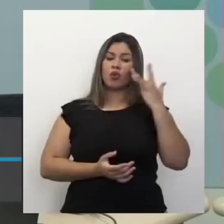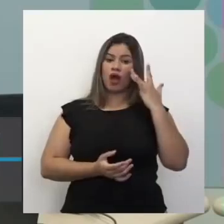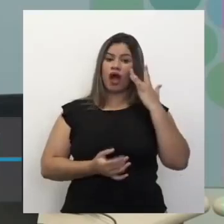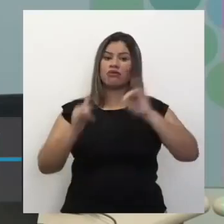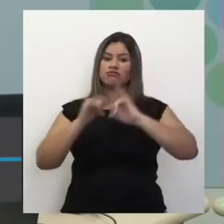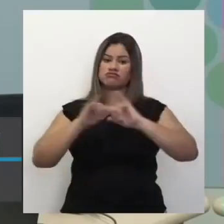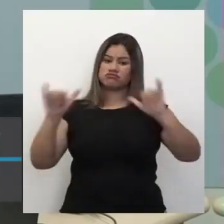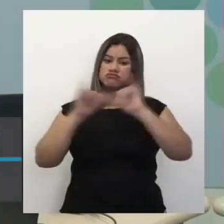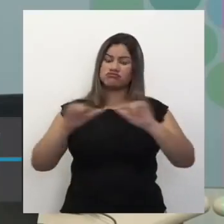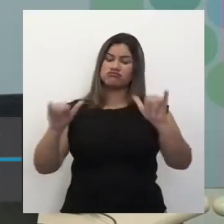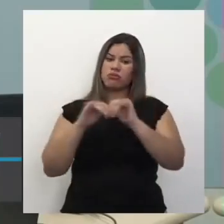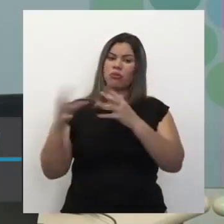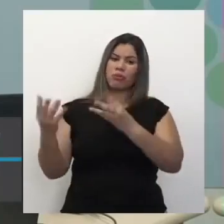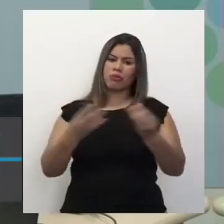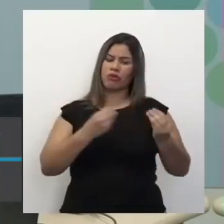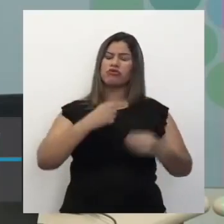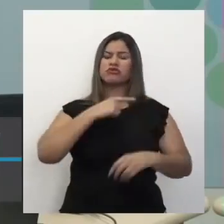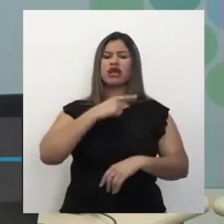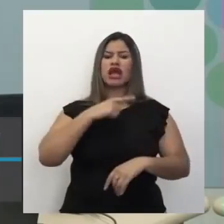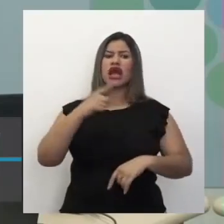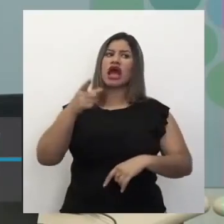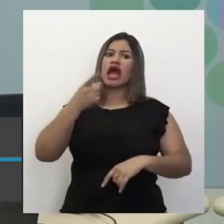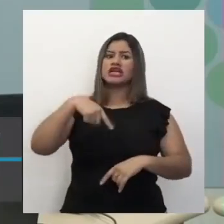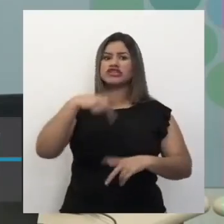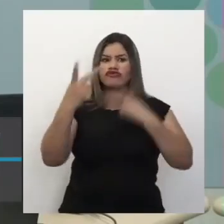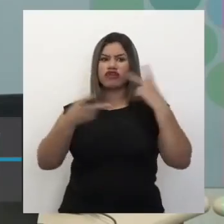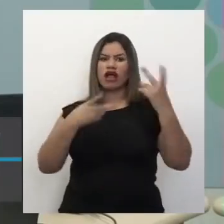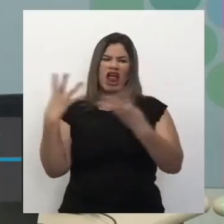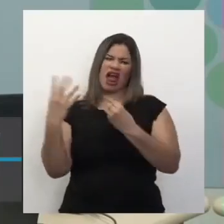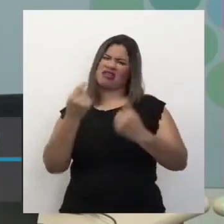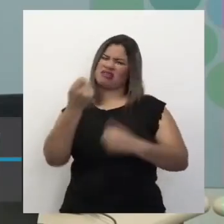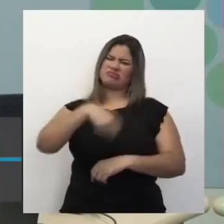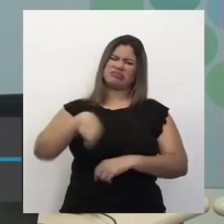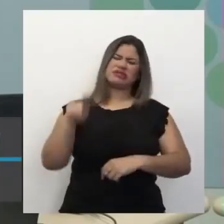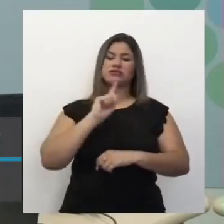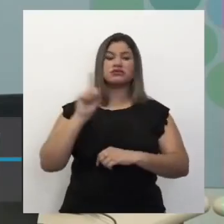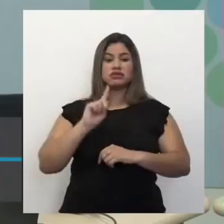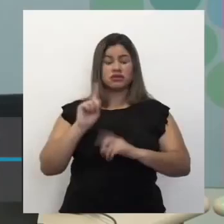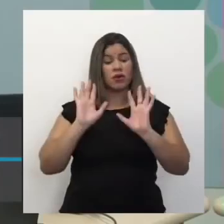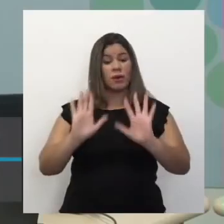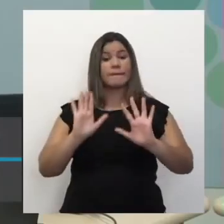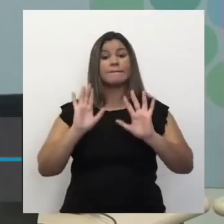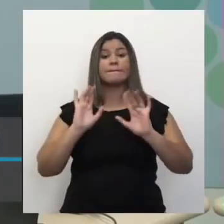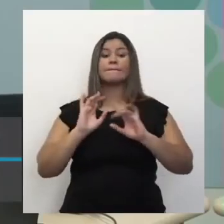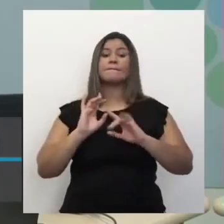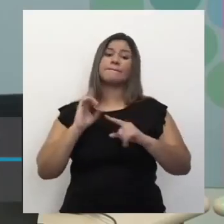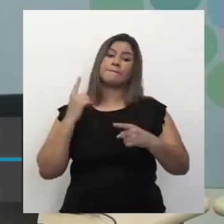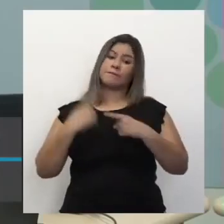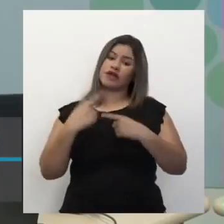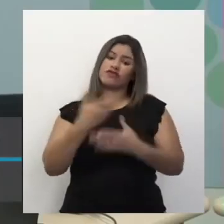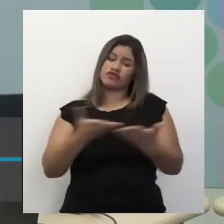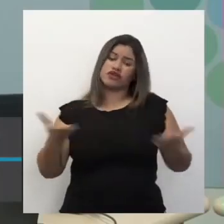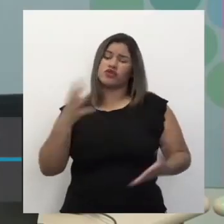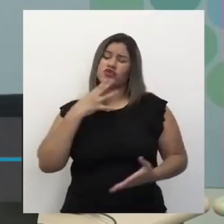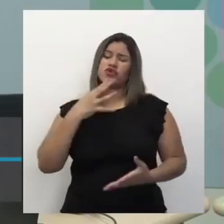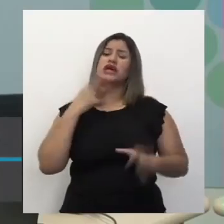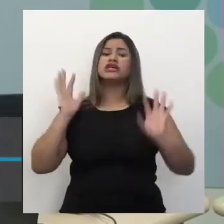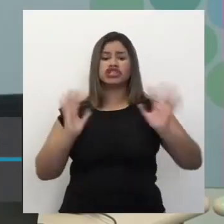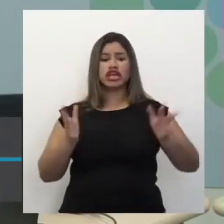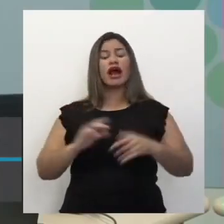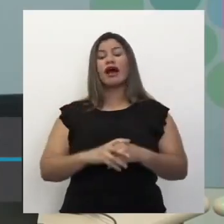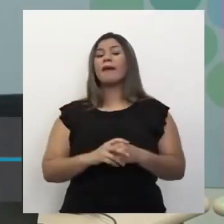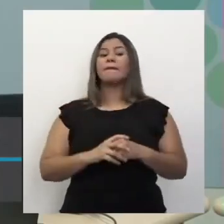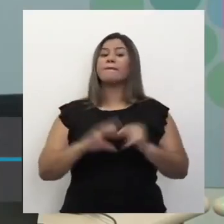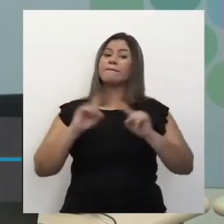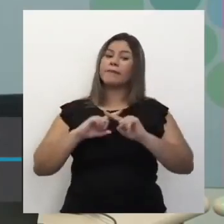noticiado este problema, né? A gente não vai aprofundar neste problema em si, porque eu acho que vocês já conhecem, mas eu quero